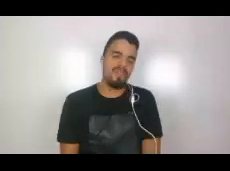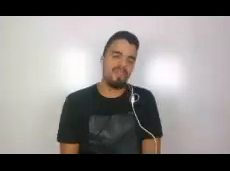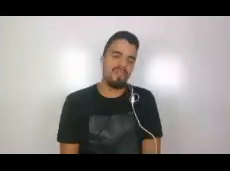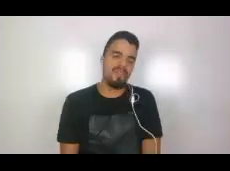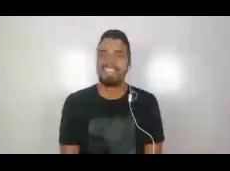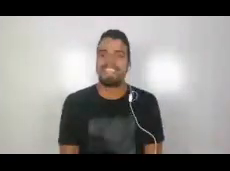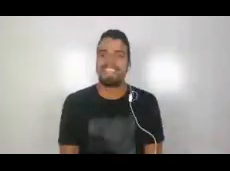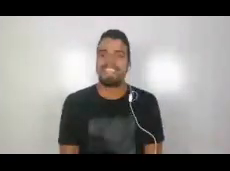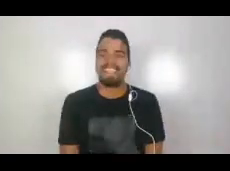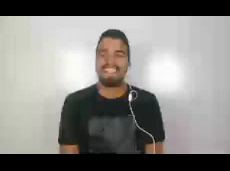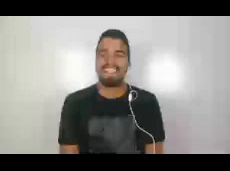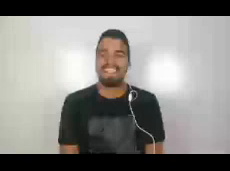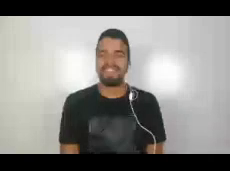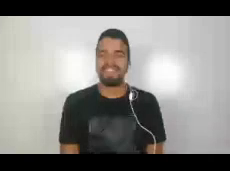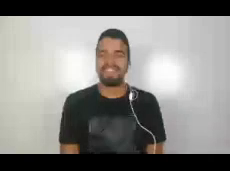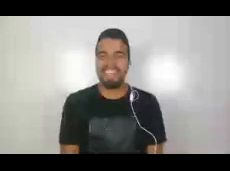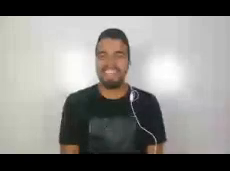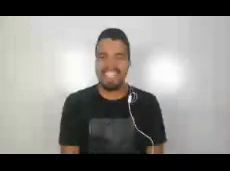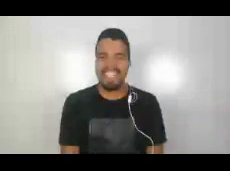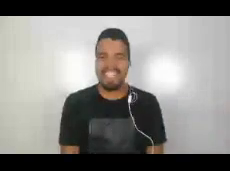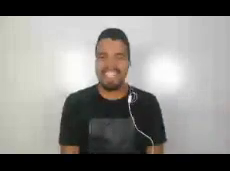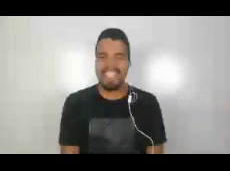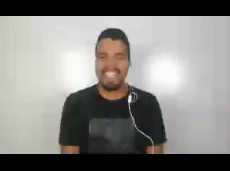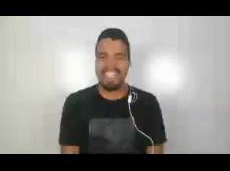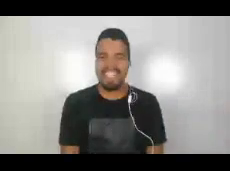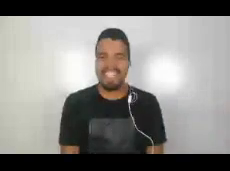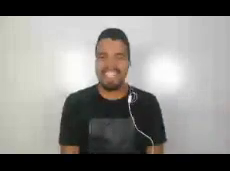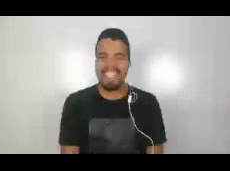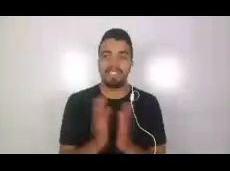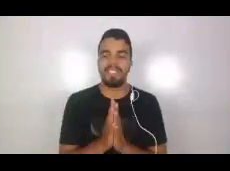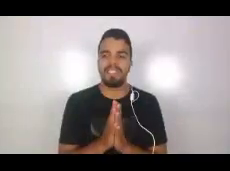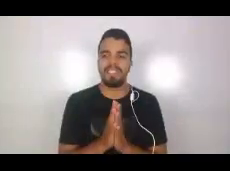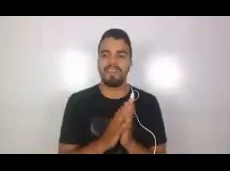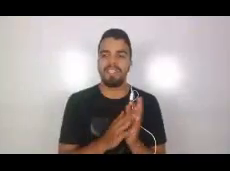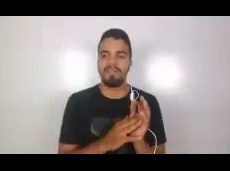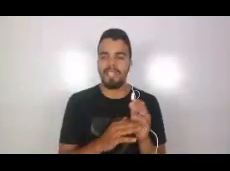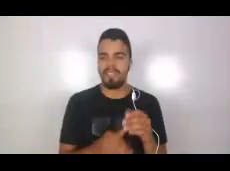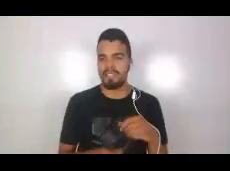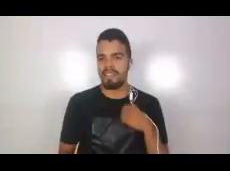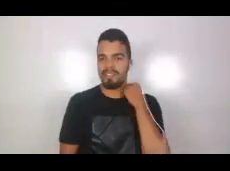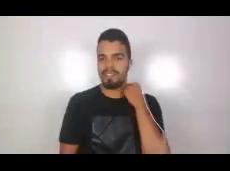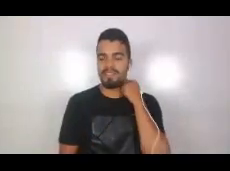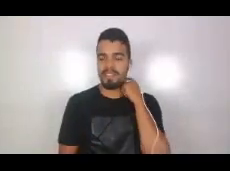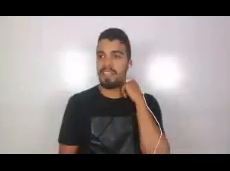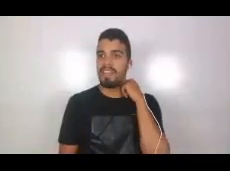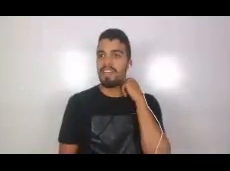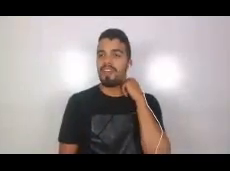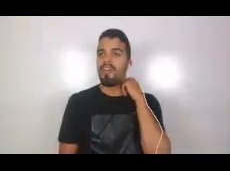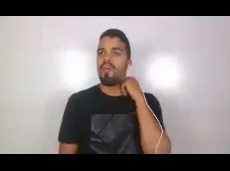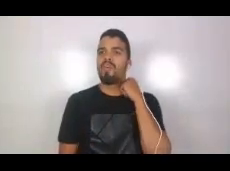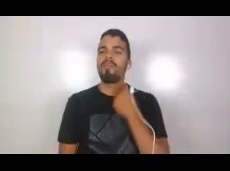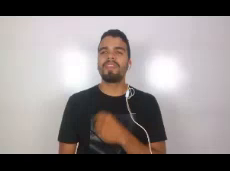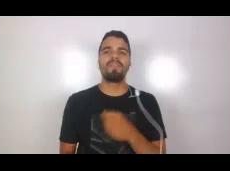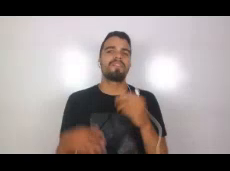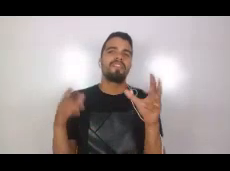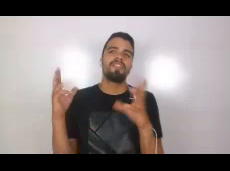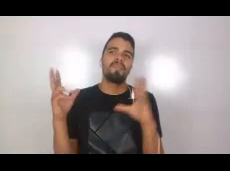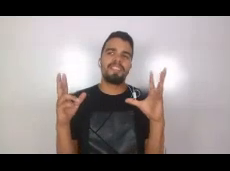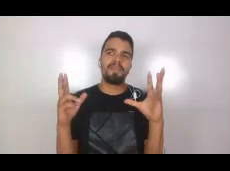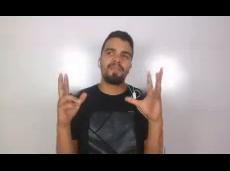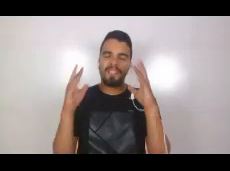visual e espacial? Então, se você, Clemilton e os demais tutores que estão aqui ou terão acesso a isso aqui, como